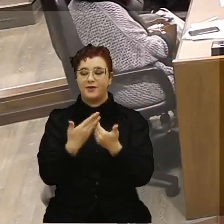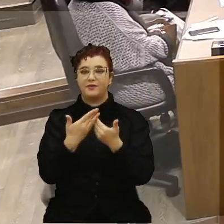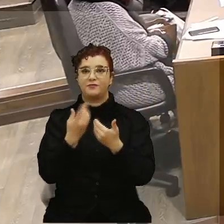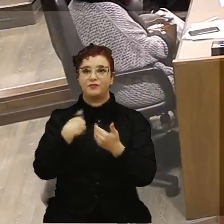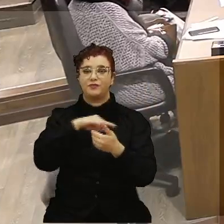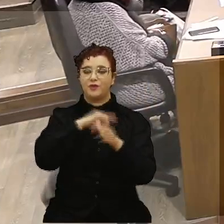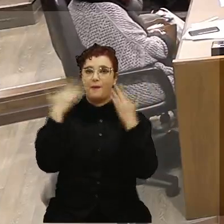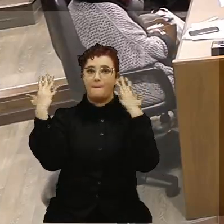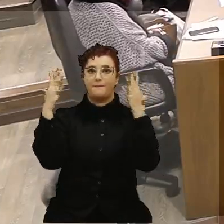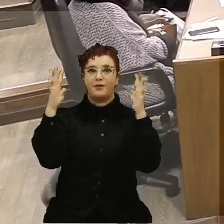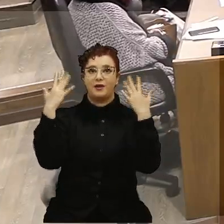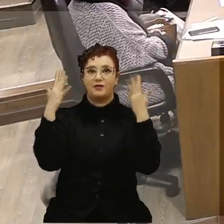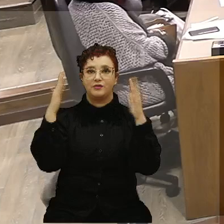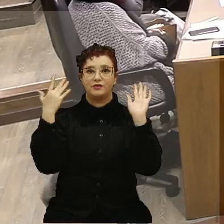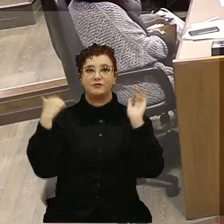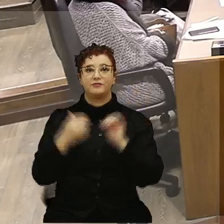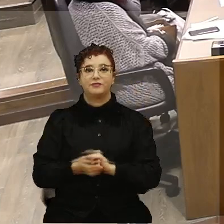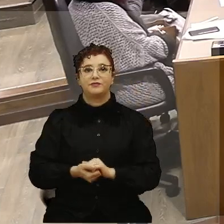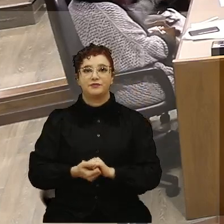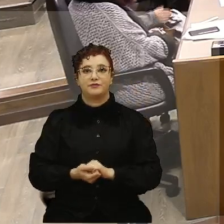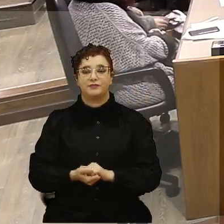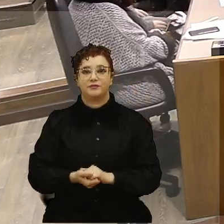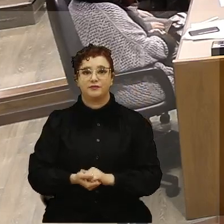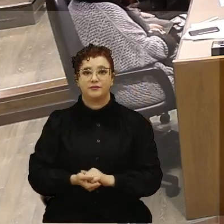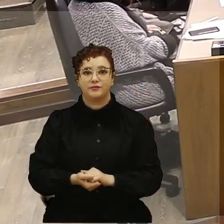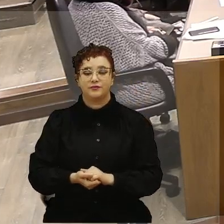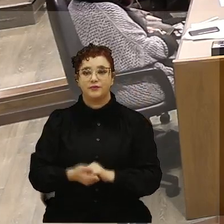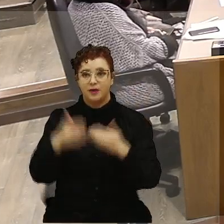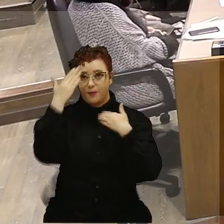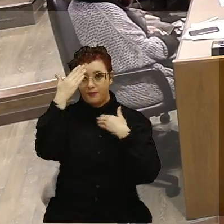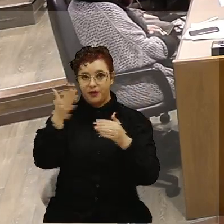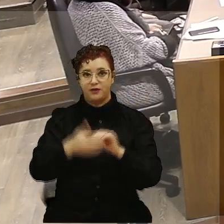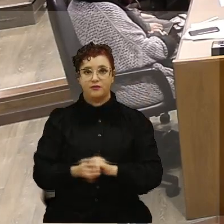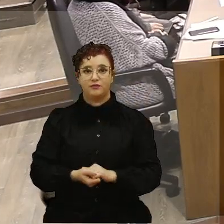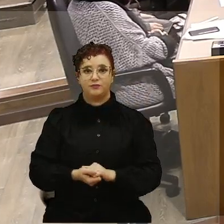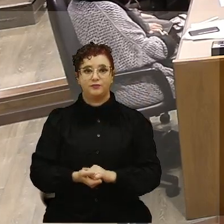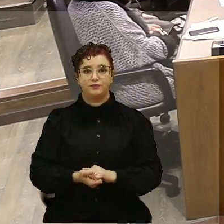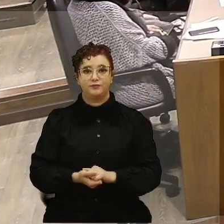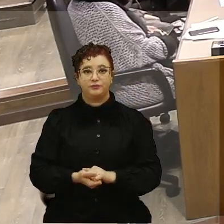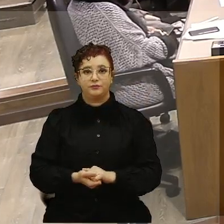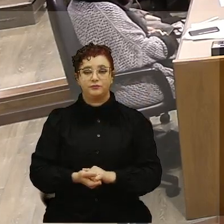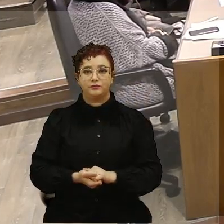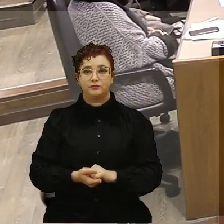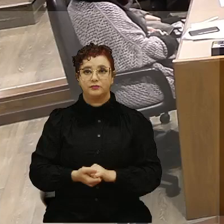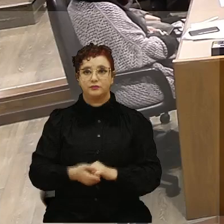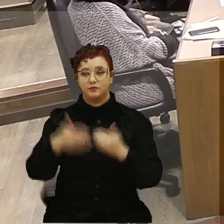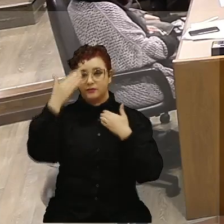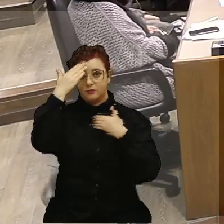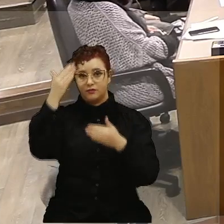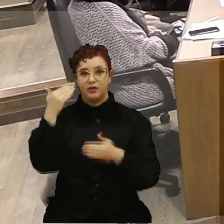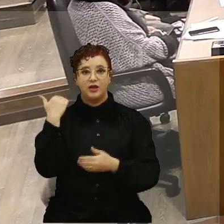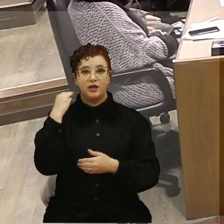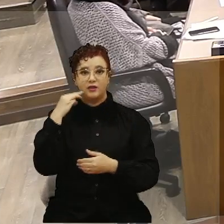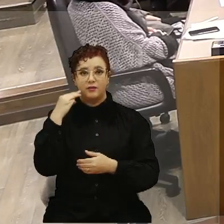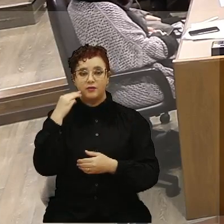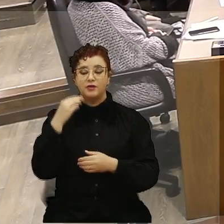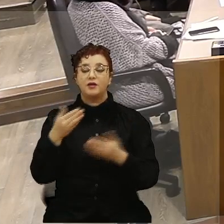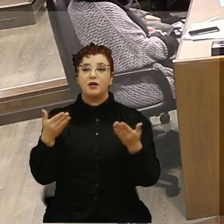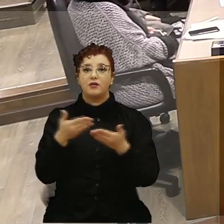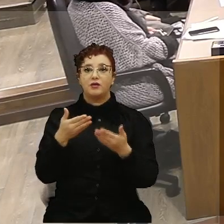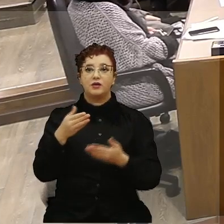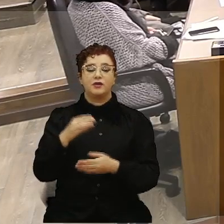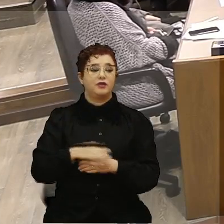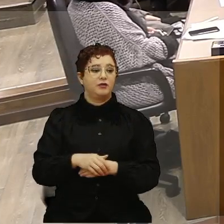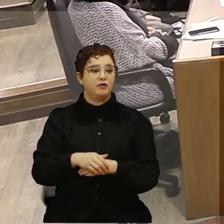nossos aplausos. Parabéns, parabéns, muito obrigada. Obrigada, vereadora Marisol Santos. Com a palavra, o vereador